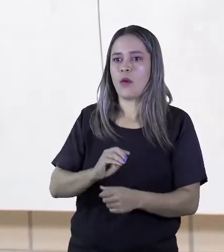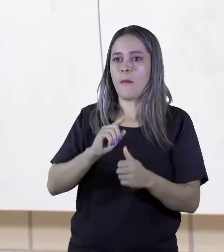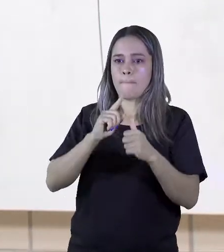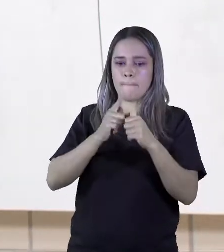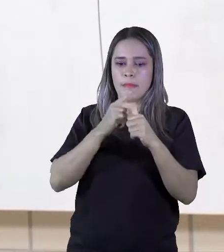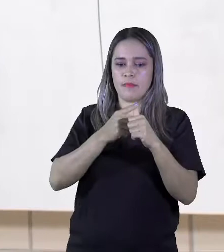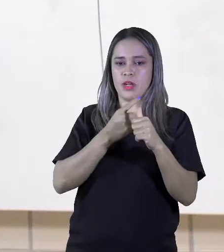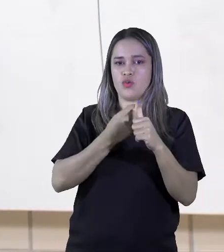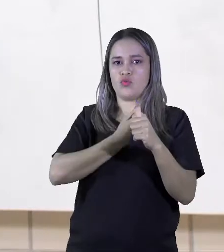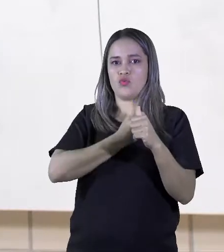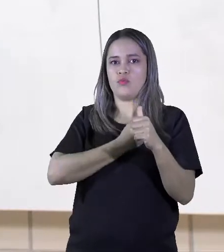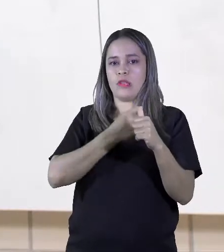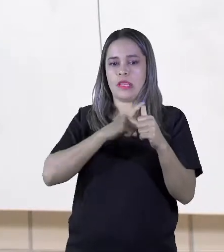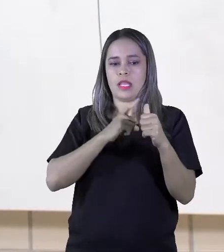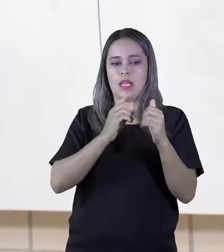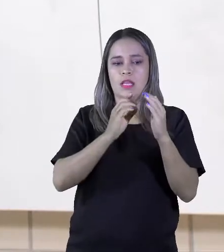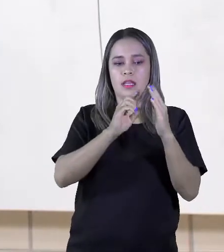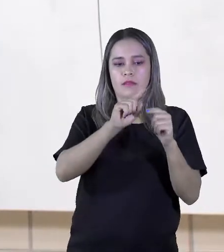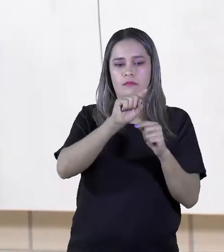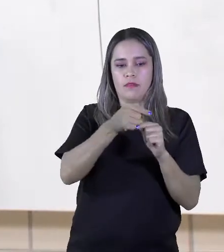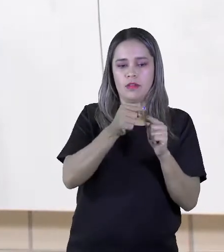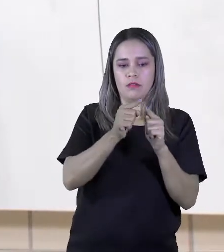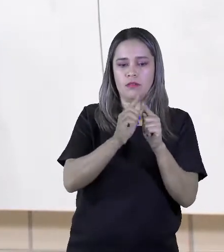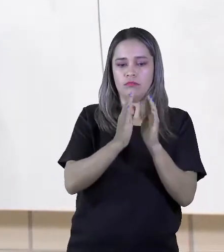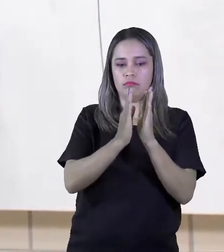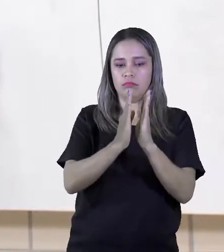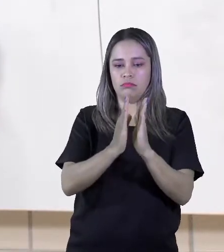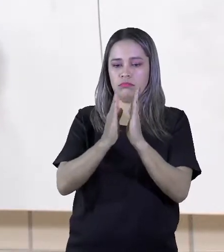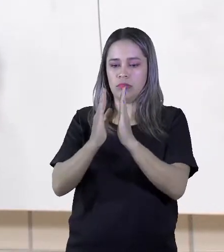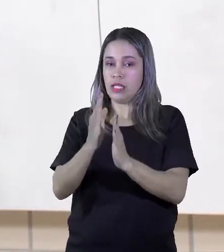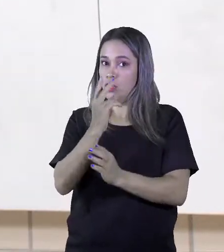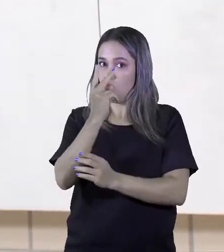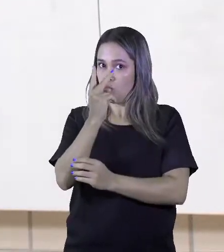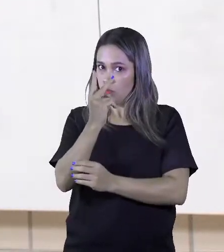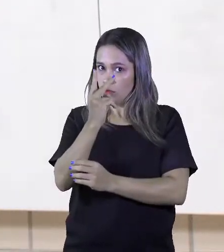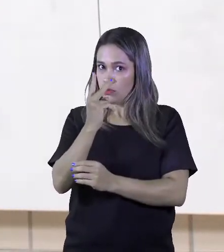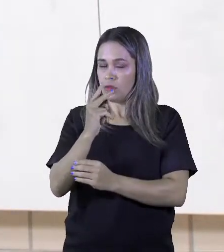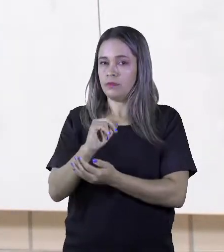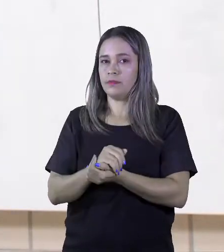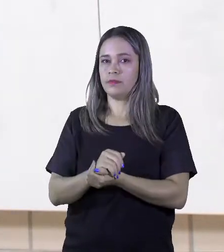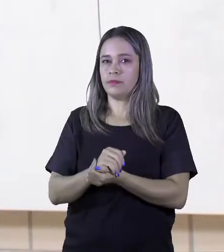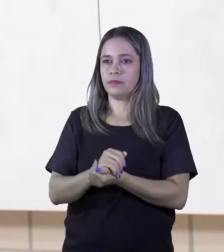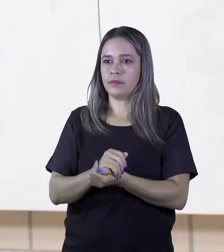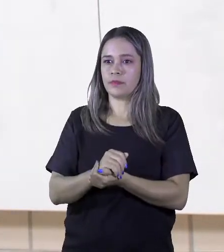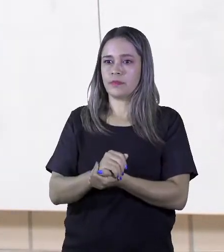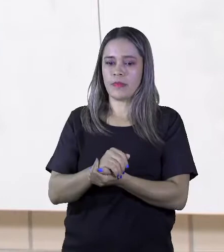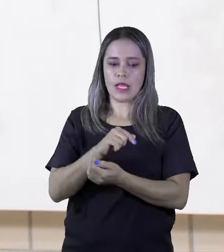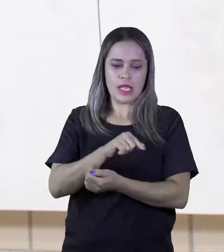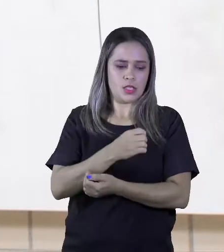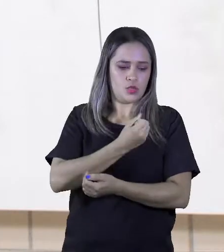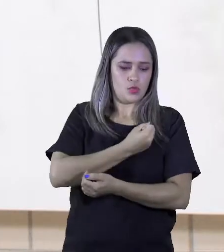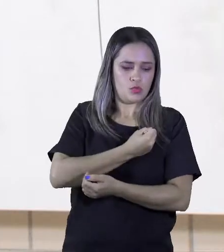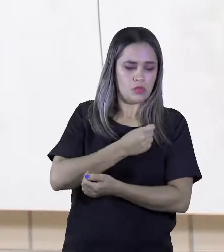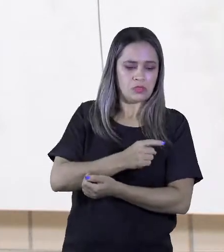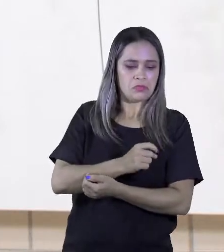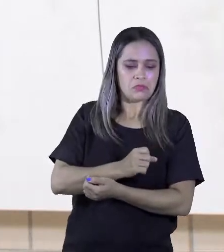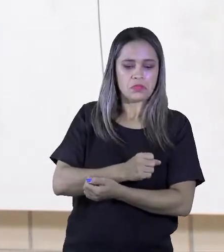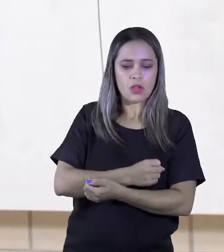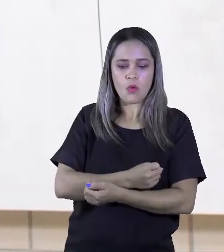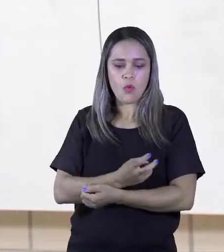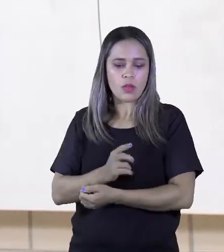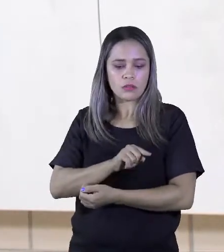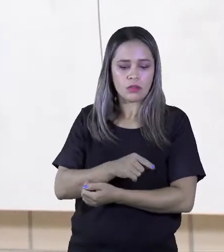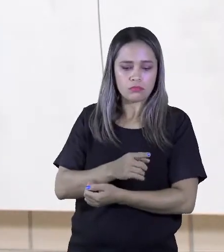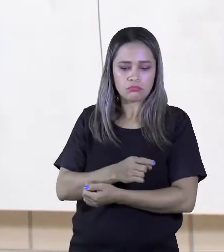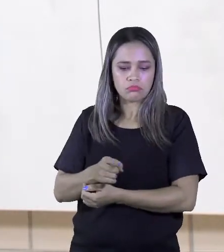tem duas casas após a vírgula. E esse número aqui tem quantas casas depois da